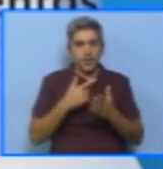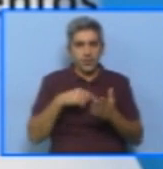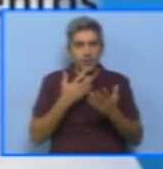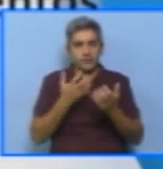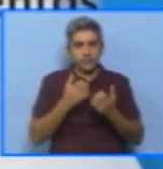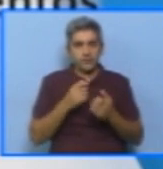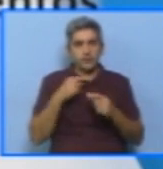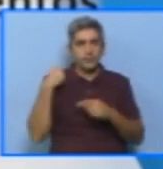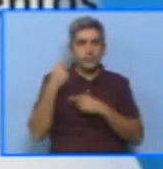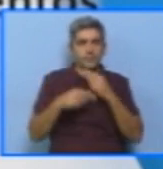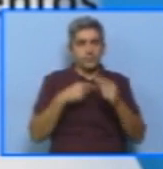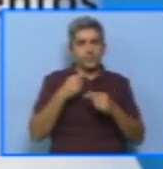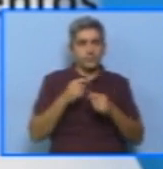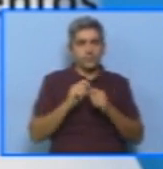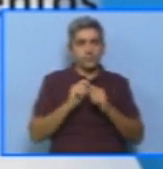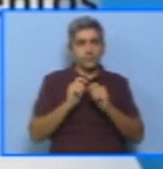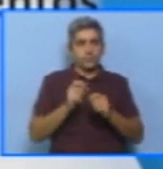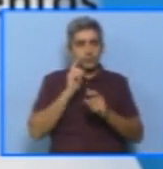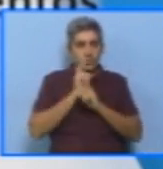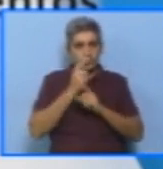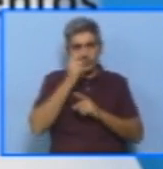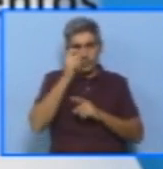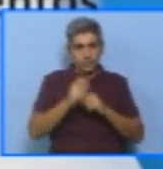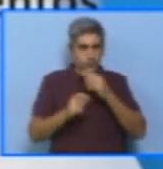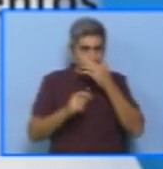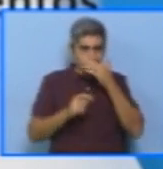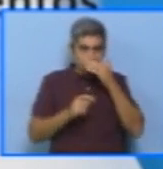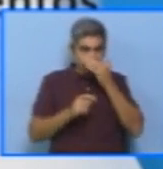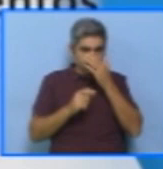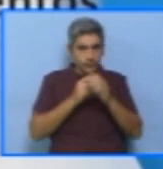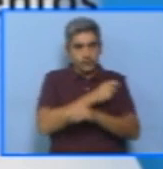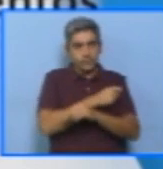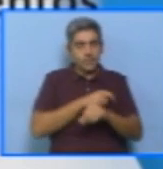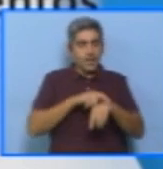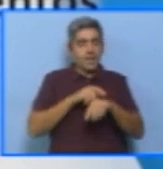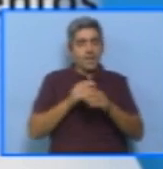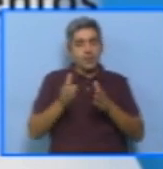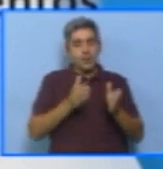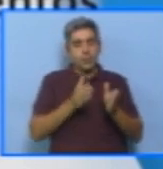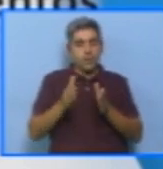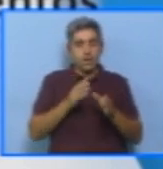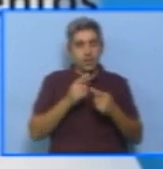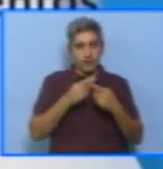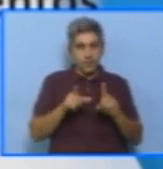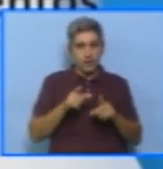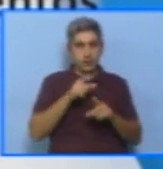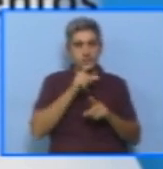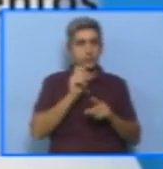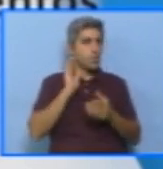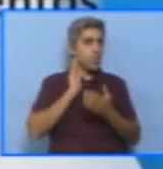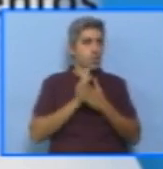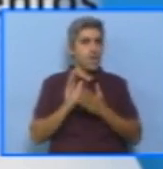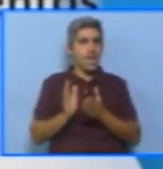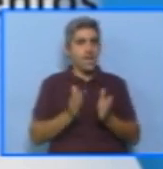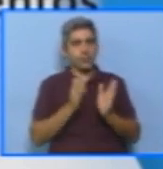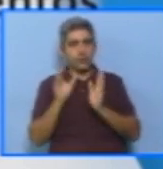recebemos, tradicionalmente atribuído à mesma pessoa, que representa épocas diferentes. Esta parte representa a última época, ou